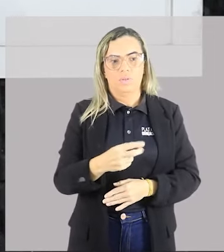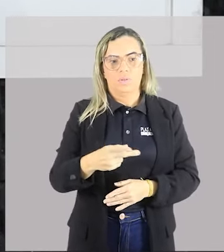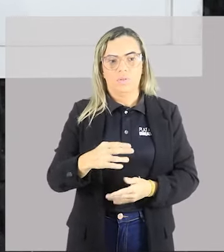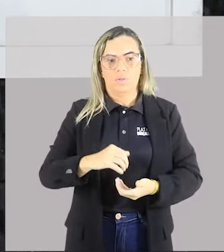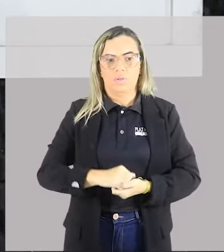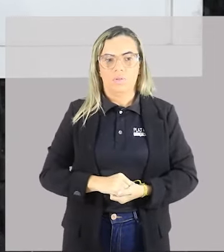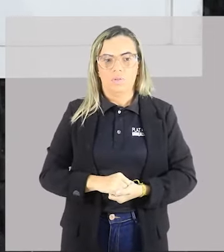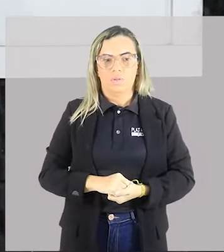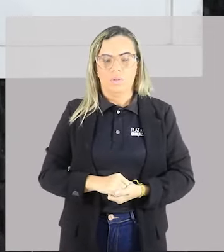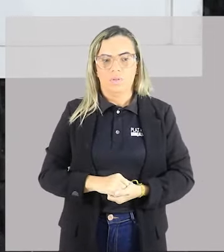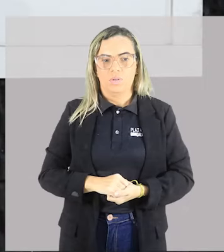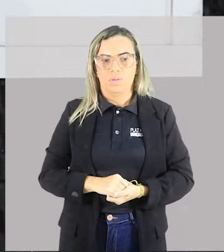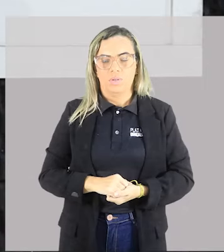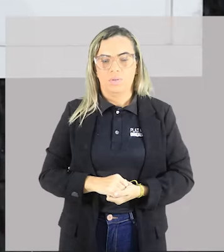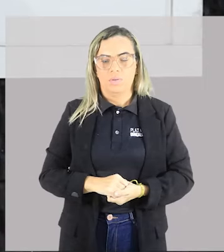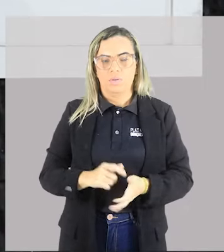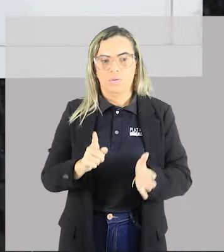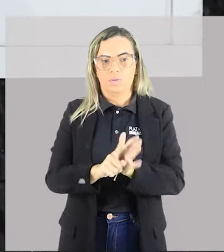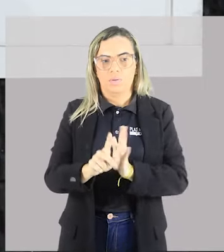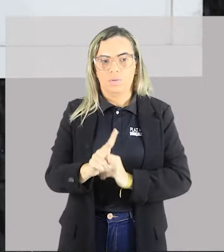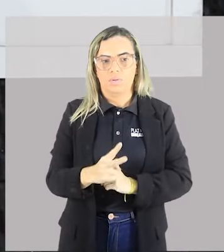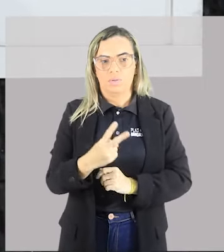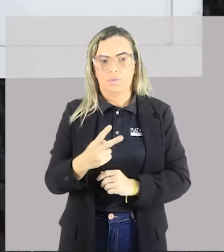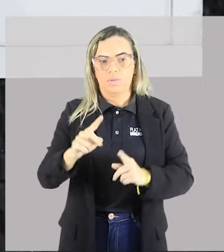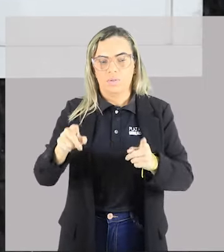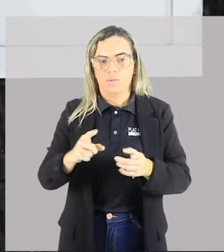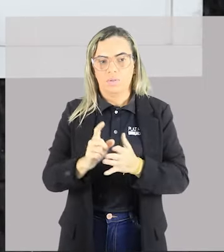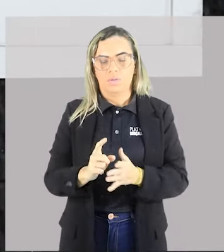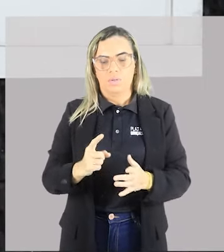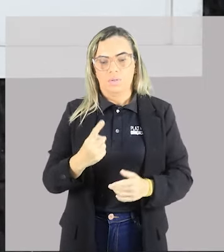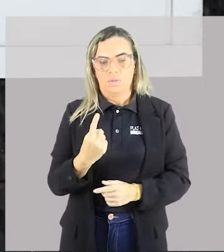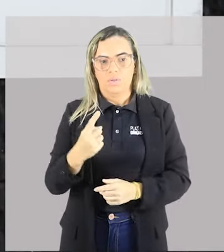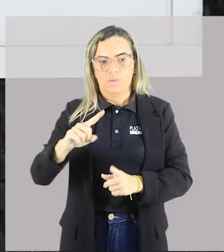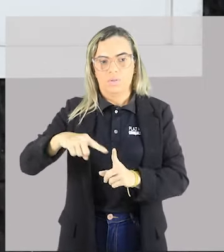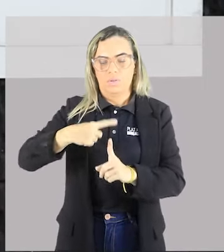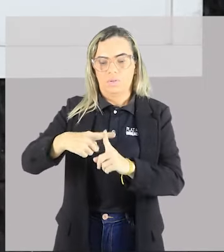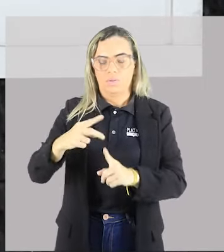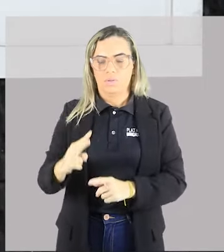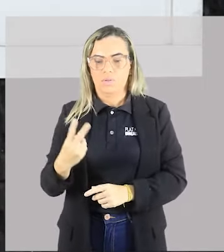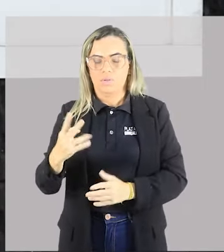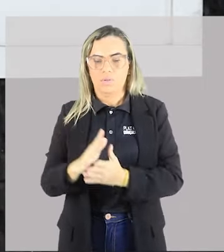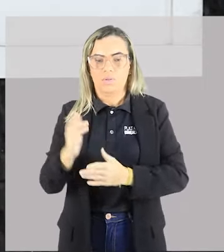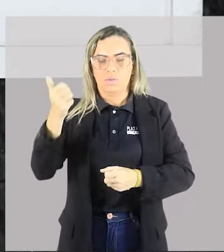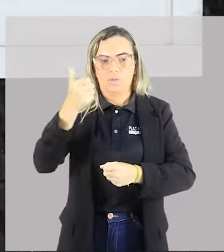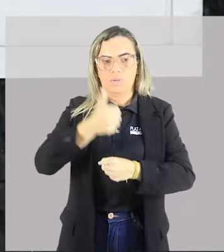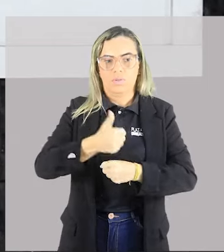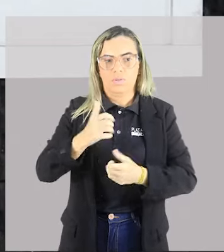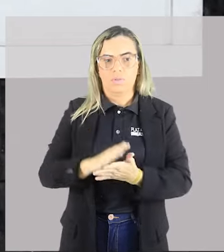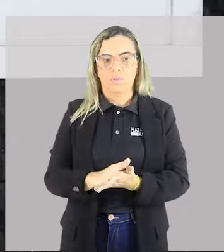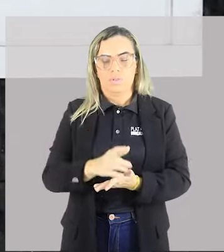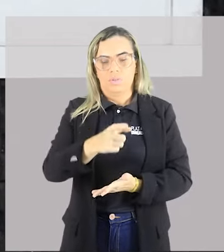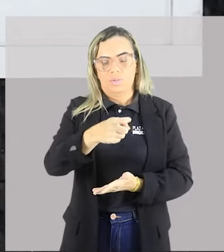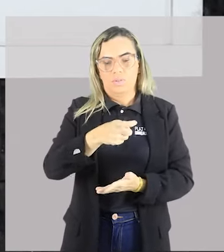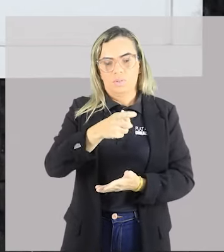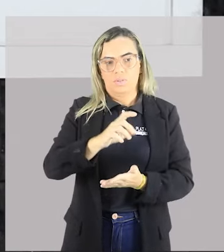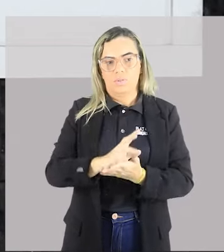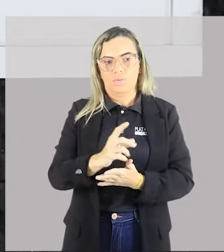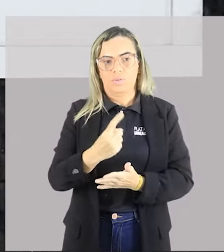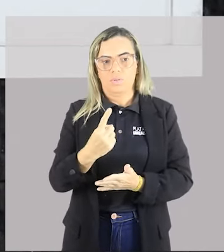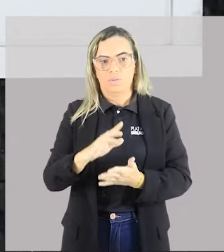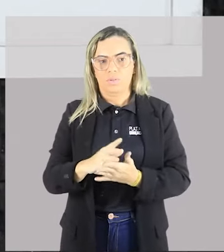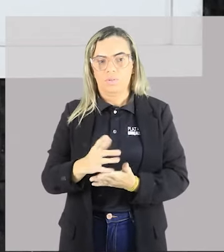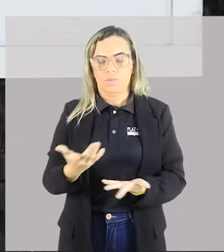2 x 1 + 2 substituindo X por 1 nós vamos encontrar